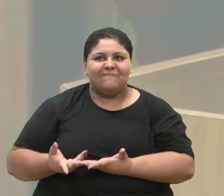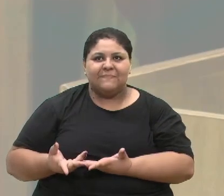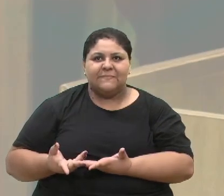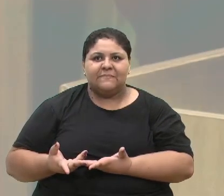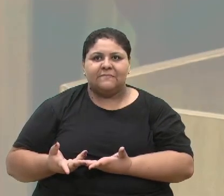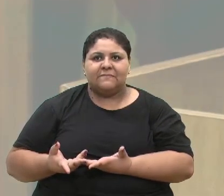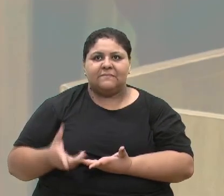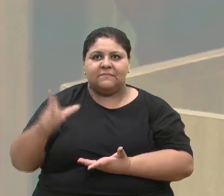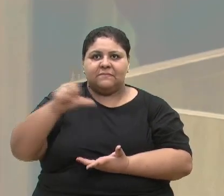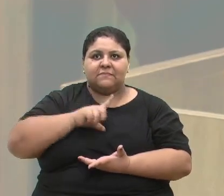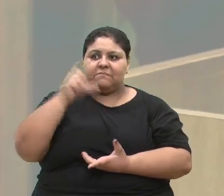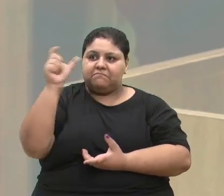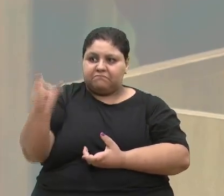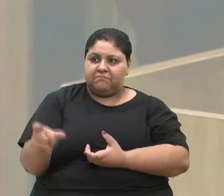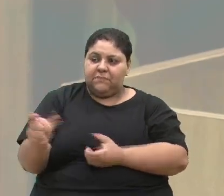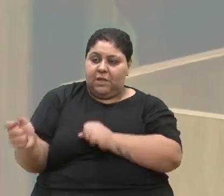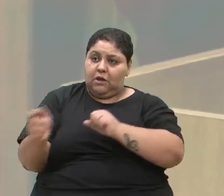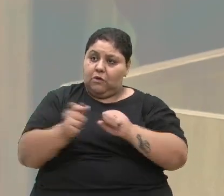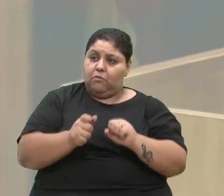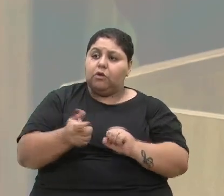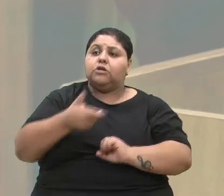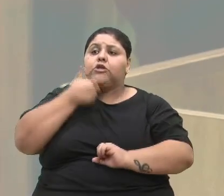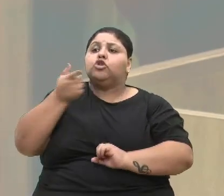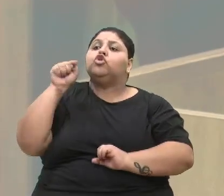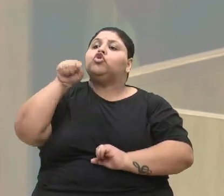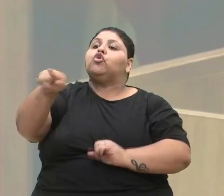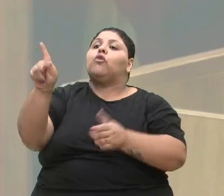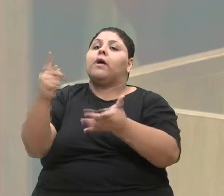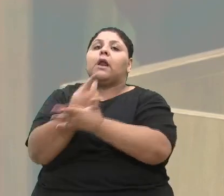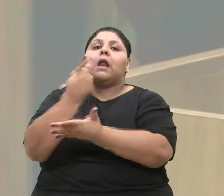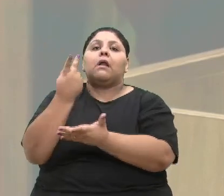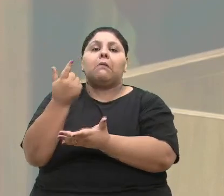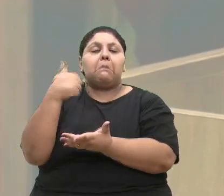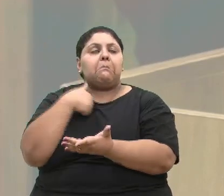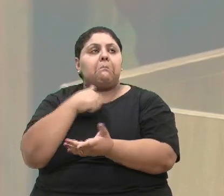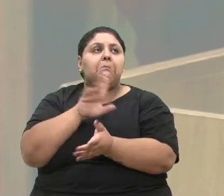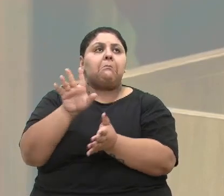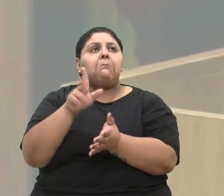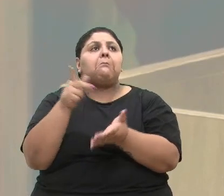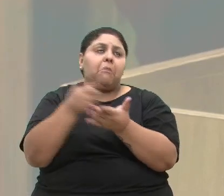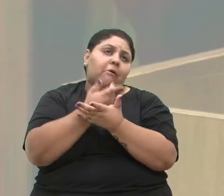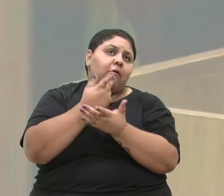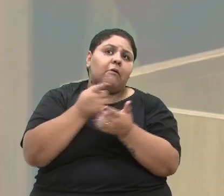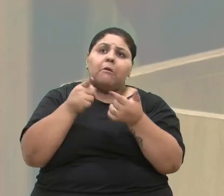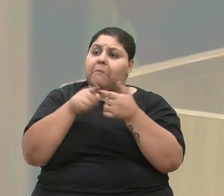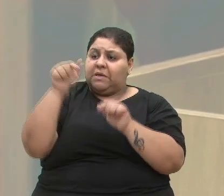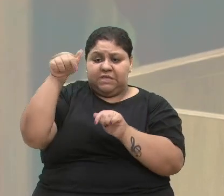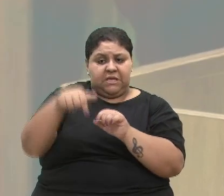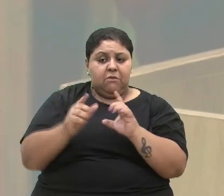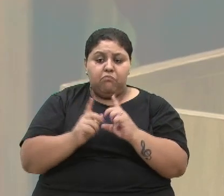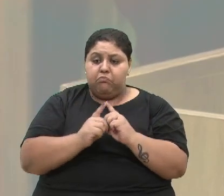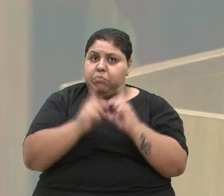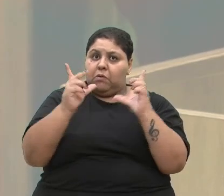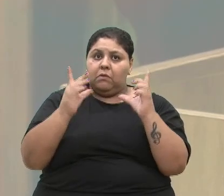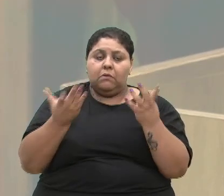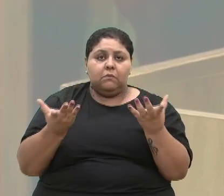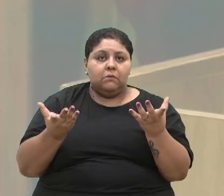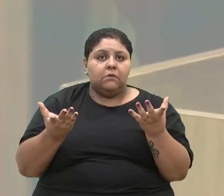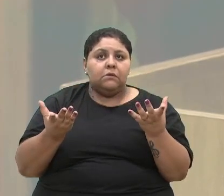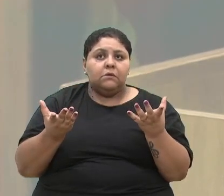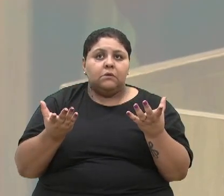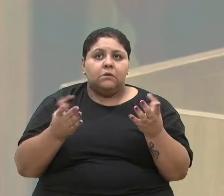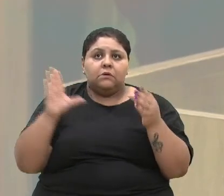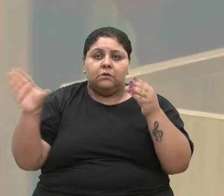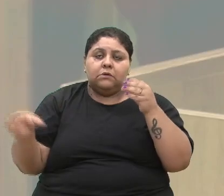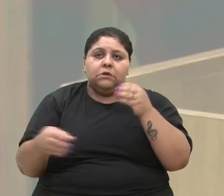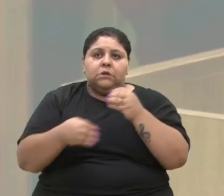E se tiver alguém que pode se levantar e dizer, não, tu está errado, bom, então eu vou dizer, não, eu estou errado, mas isso não é uma democracia. Sua